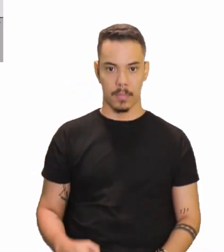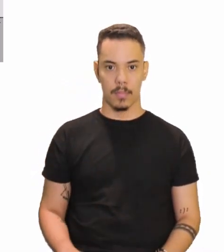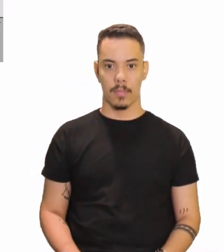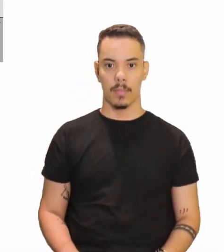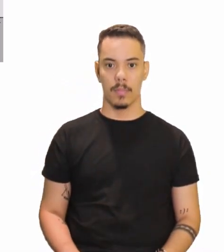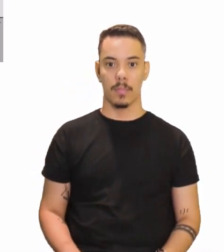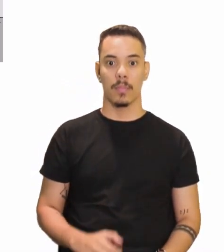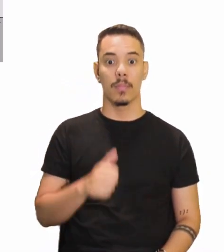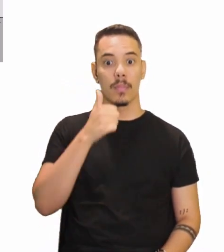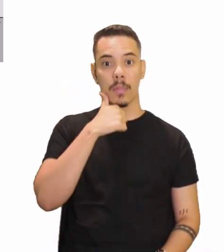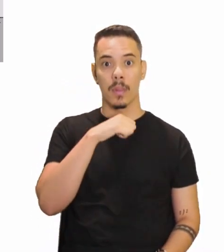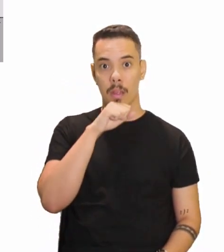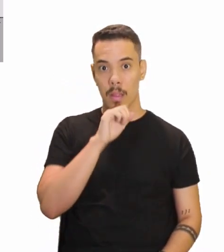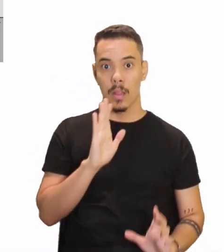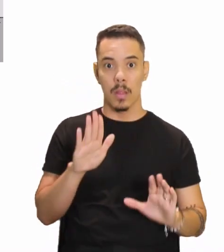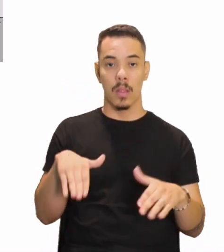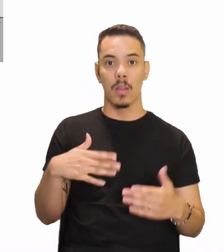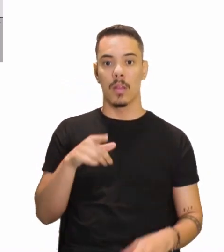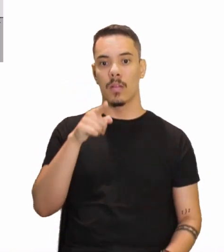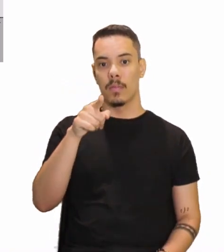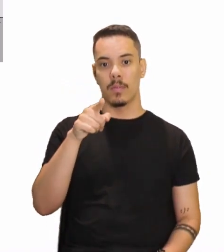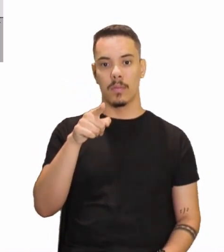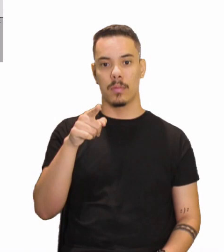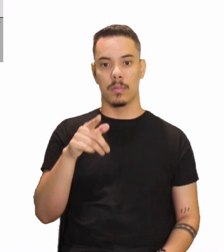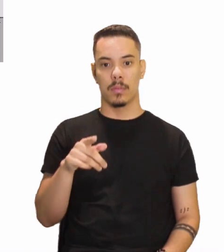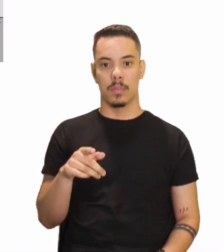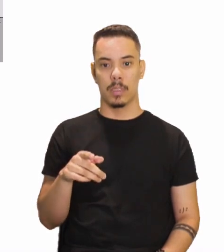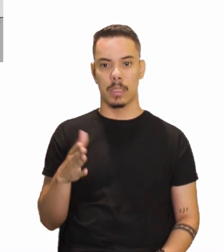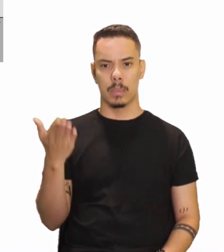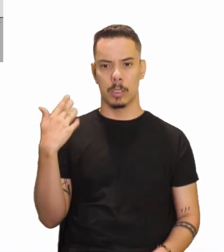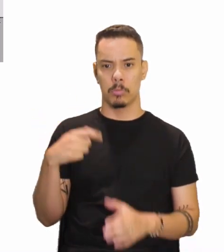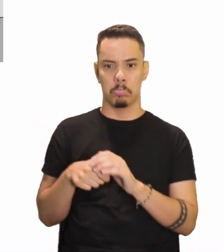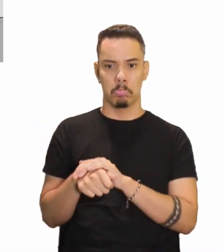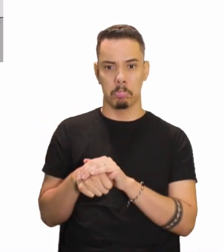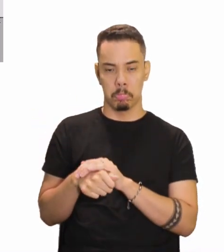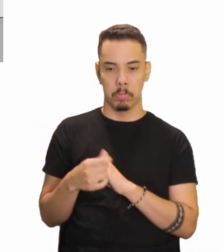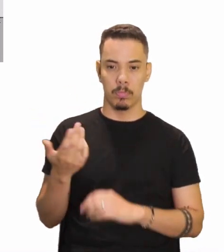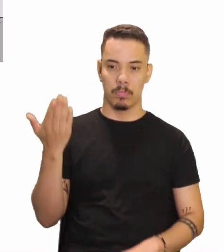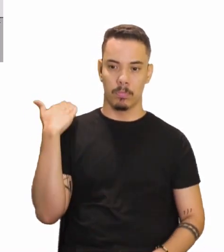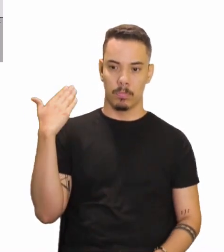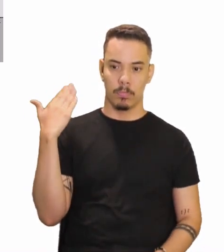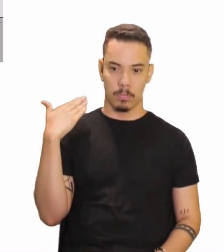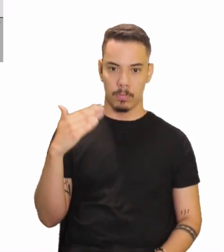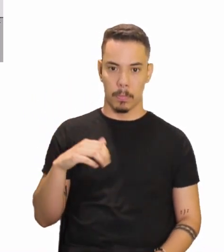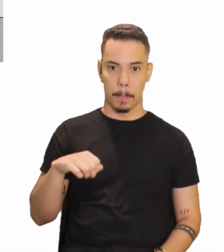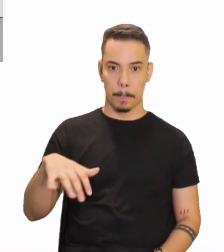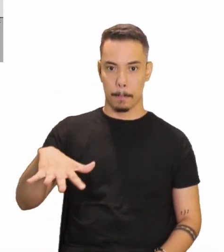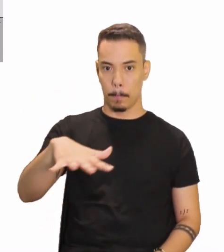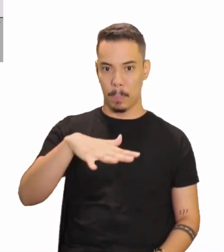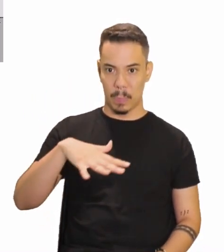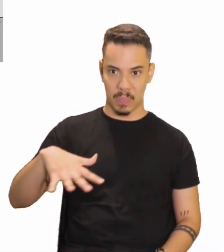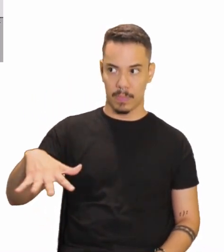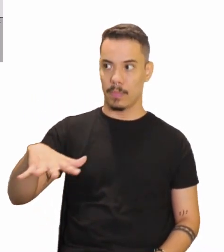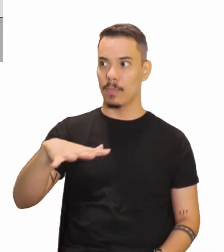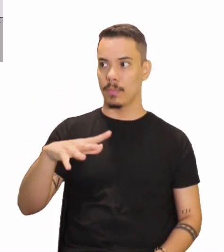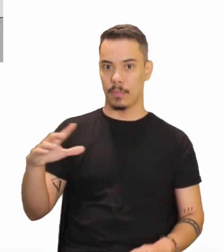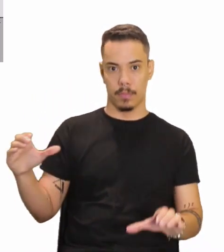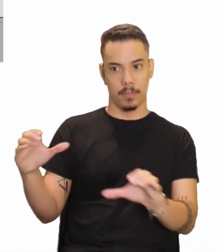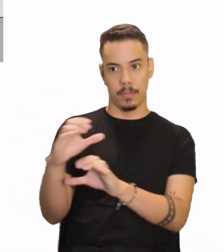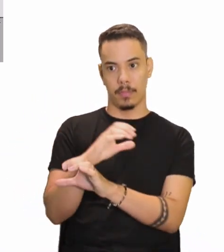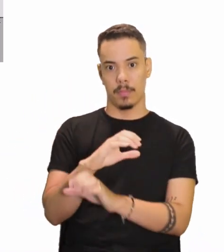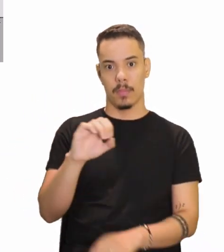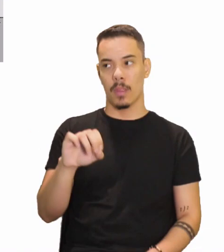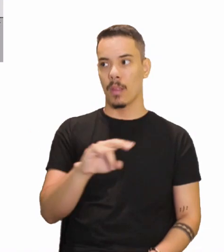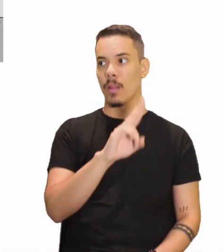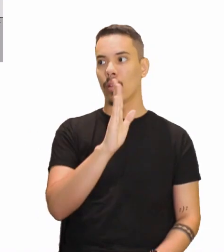mamãe quando você era pequena Olha só expressão da mãe o ambiente era inteiro